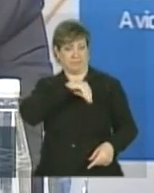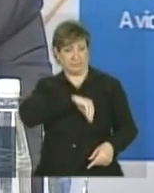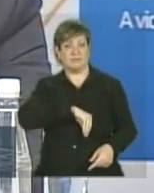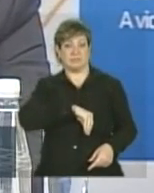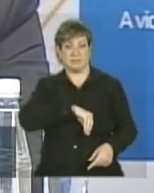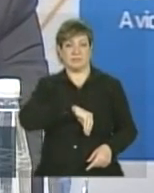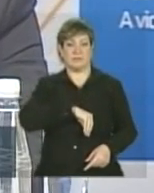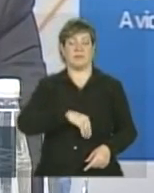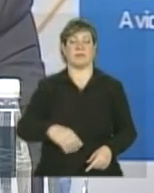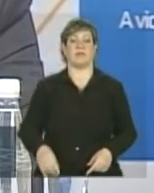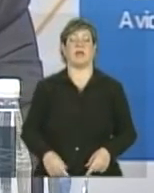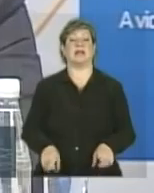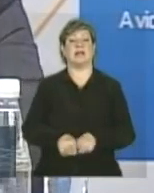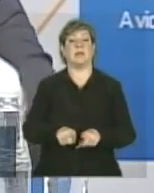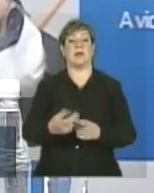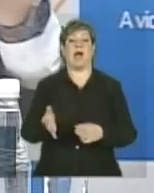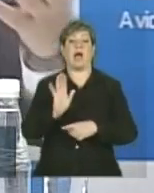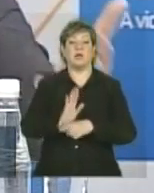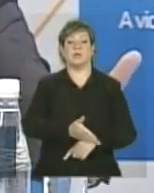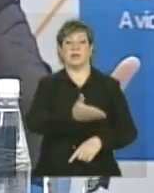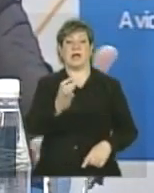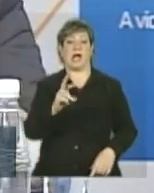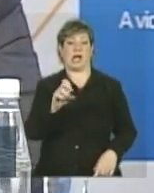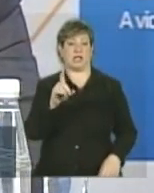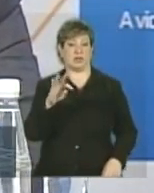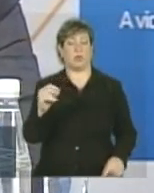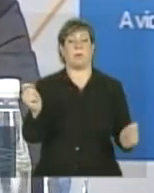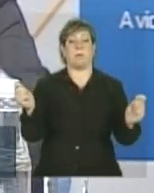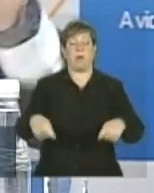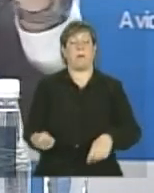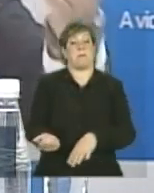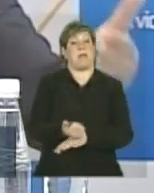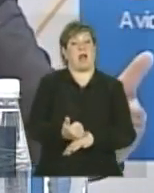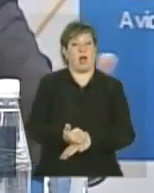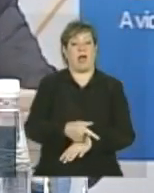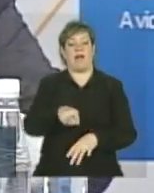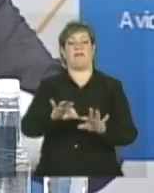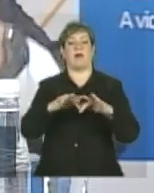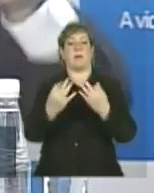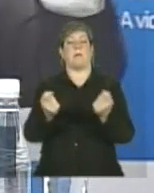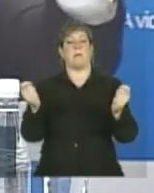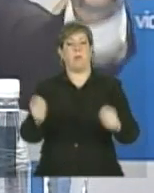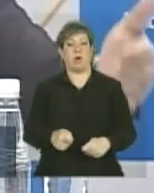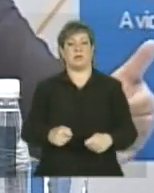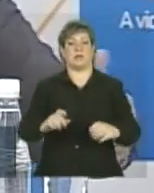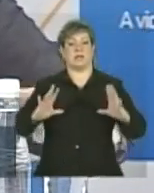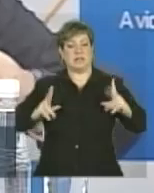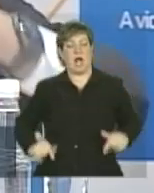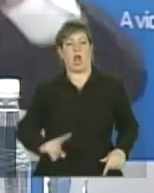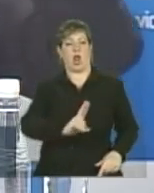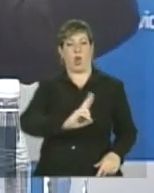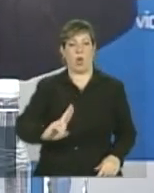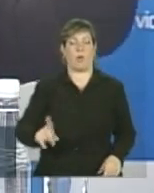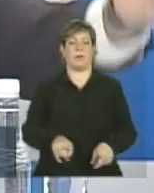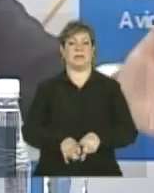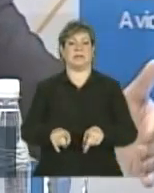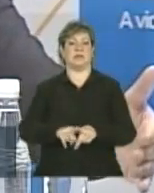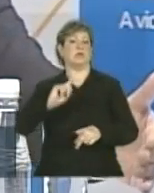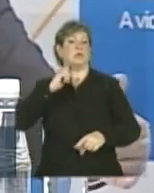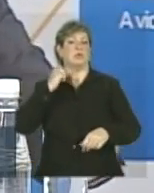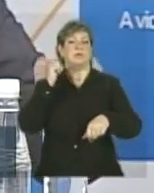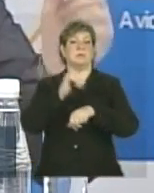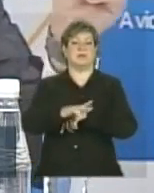também contribuir para que esse crédito seja melhor e que essa família possa honrar seu crédito, que na inadimplência possa diminuir, que